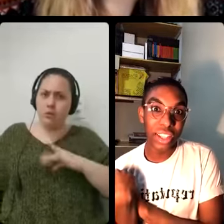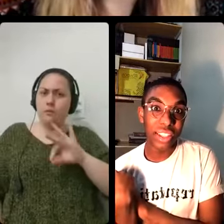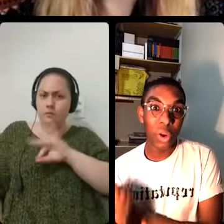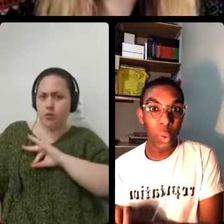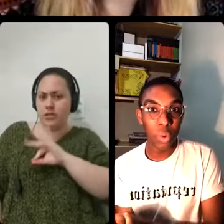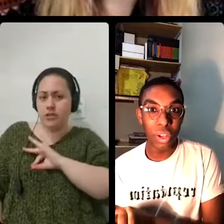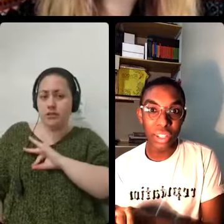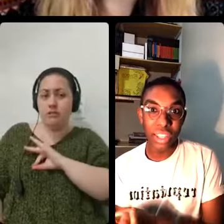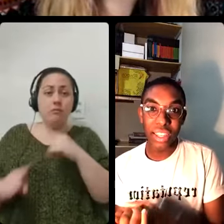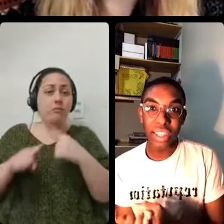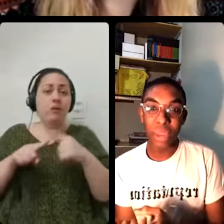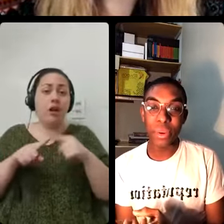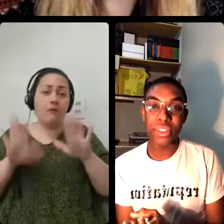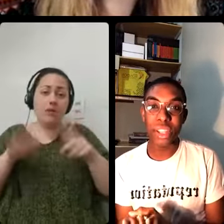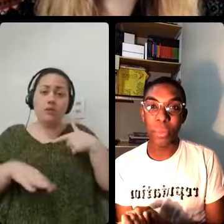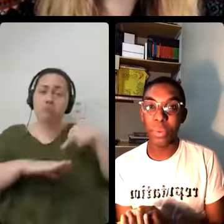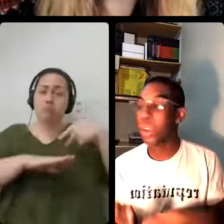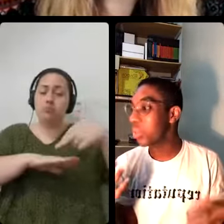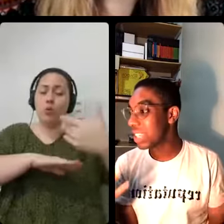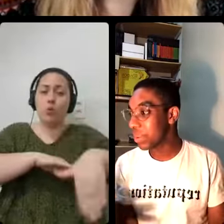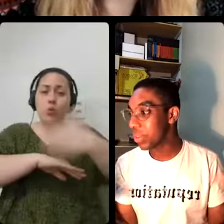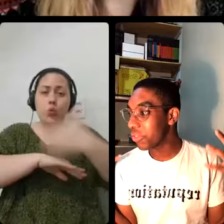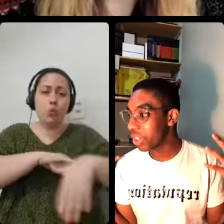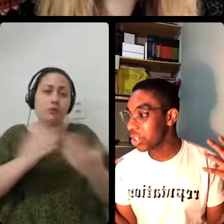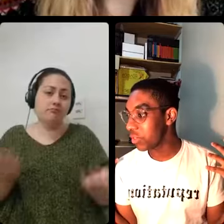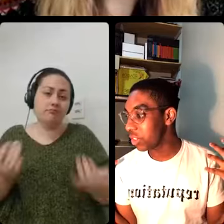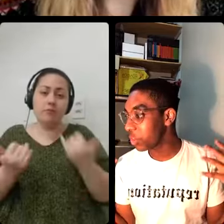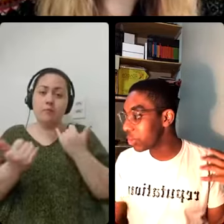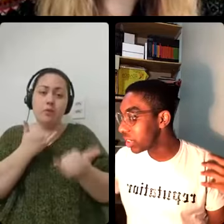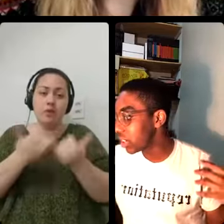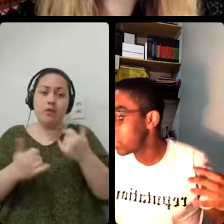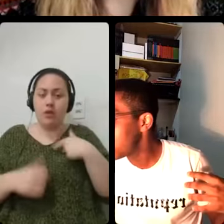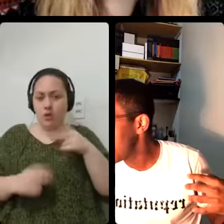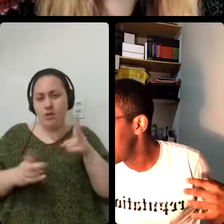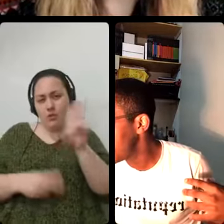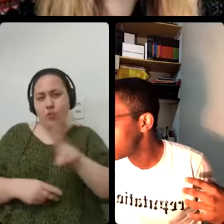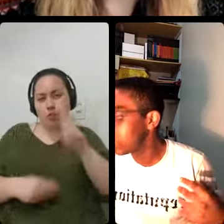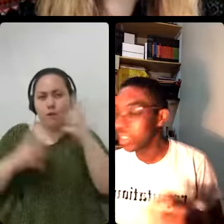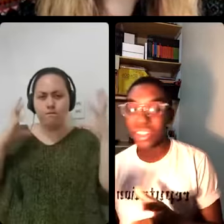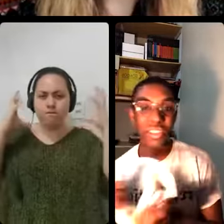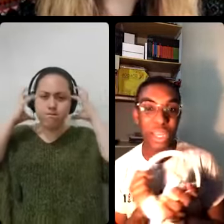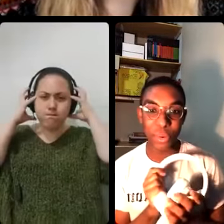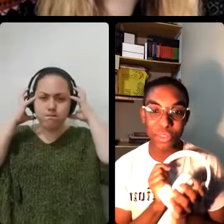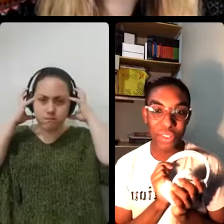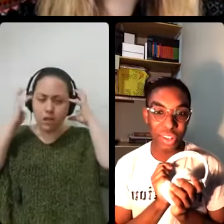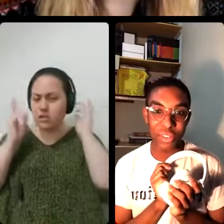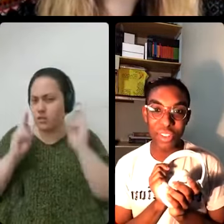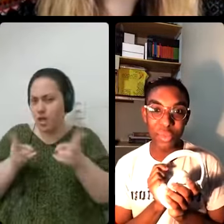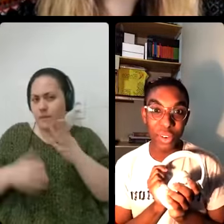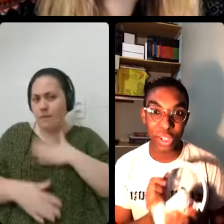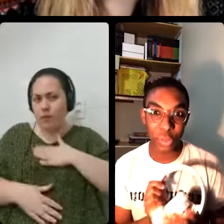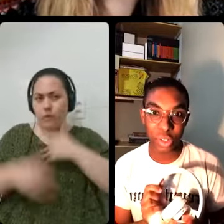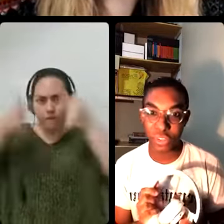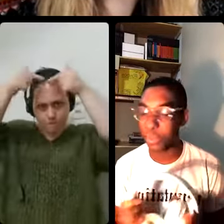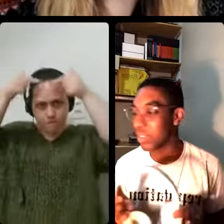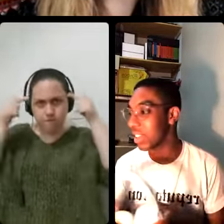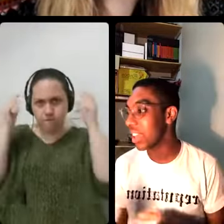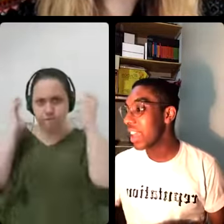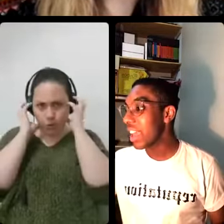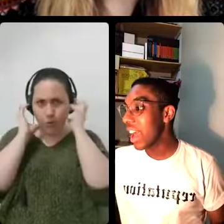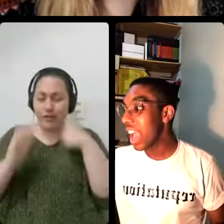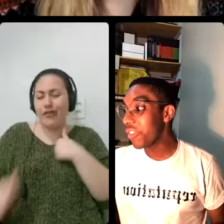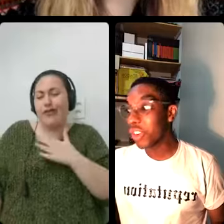tô na rua e aí, por exemplo, eu tô sempre com um fone de ouvido muito grande aqui. Tô sempre com um fone de ouvido porque eu gosto muito de ouvir